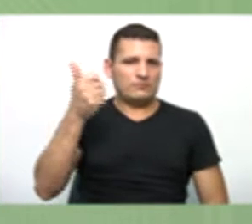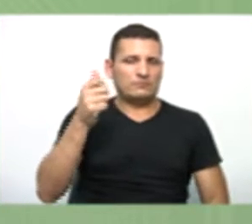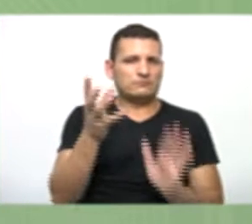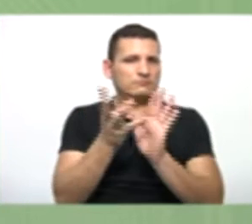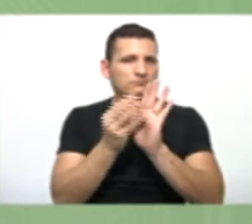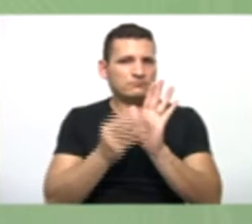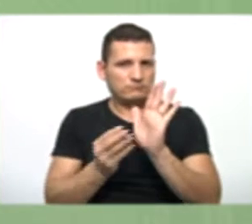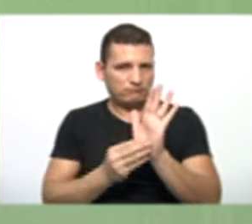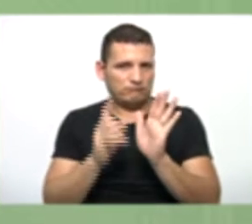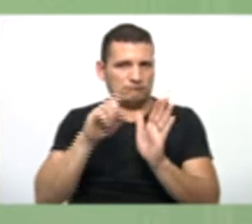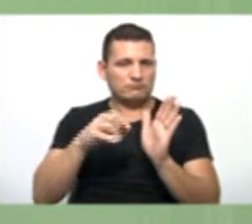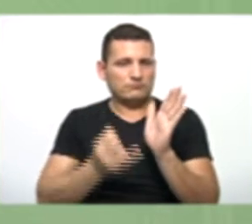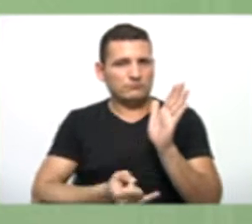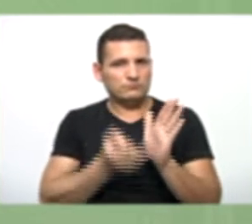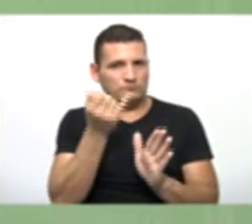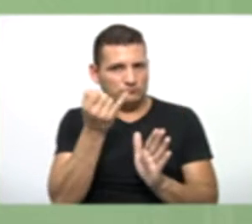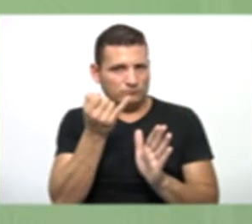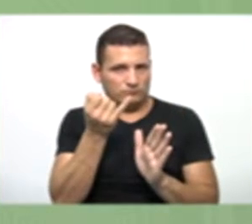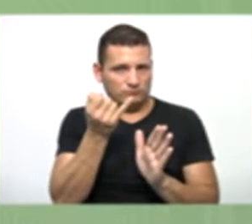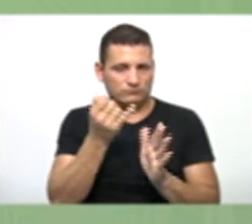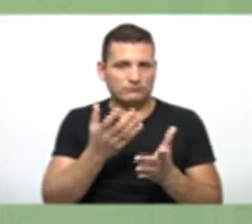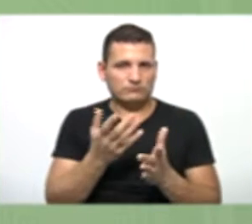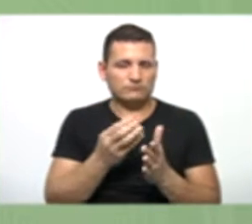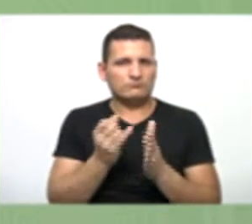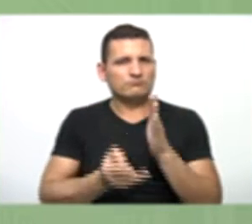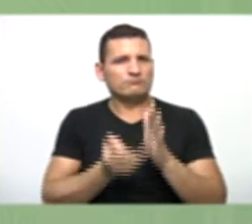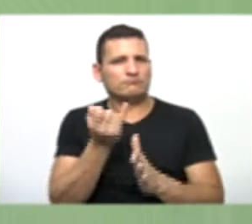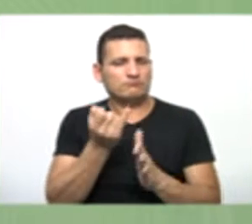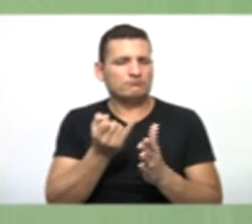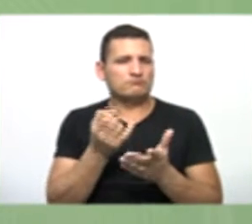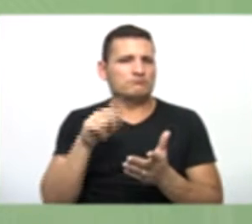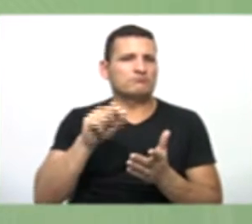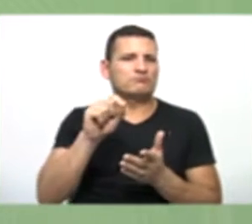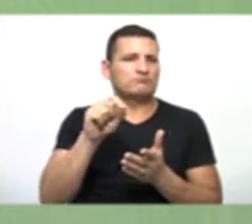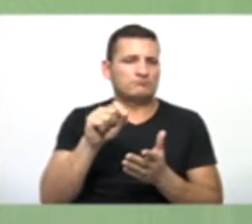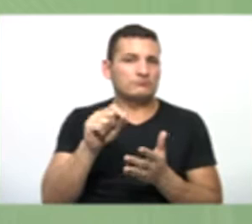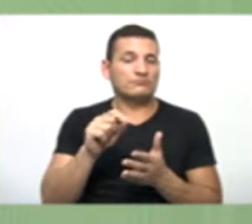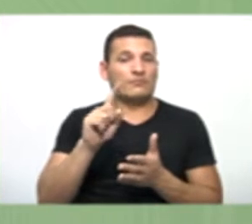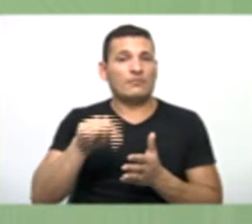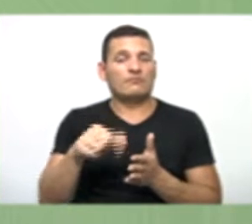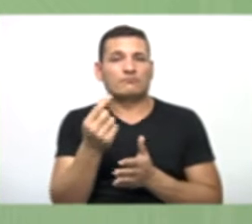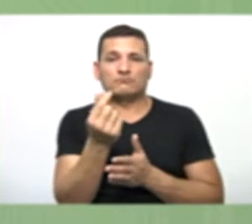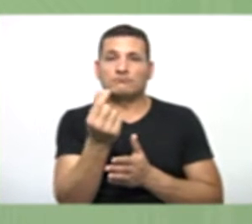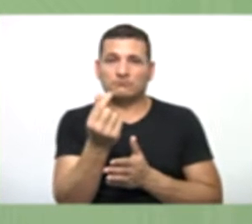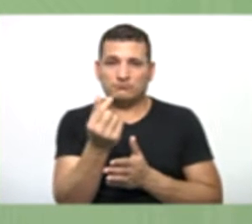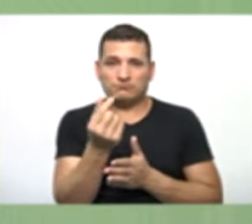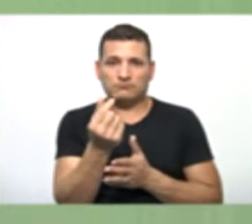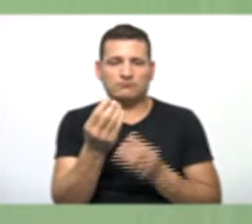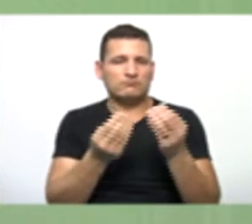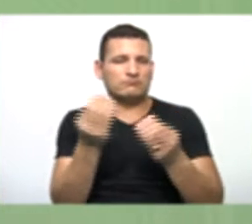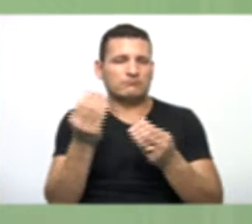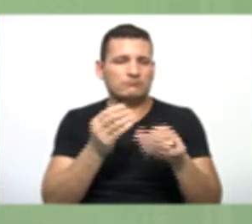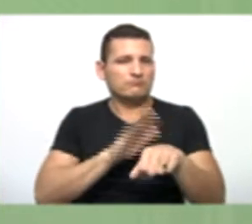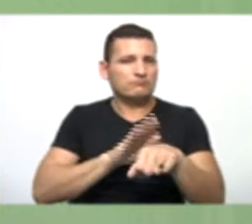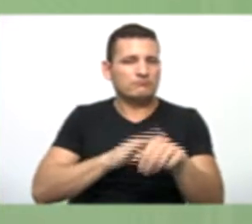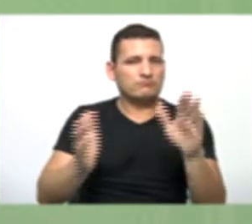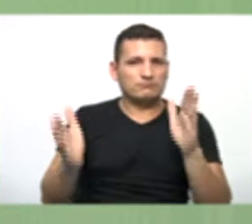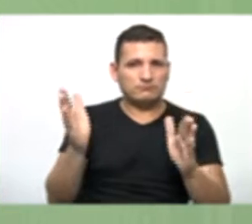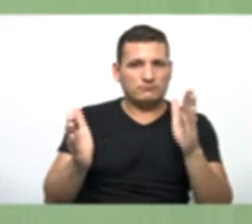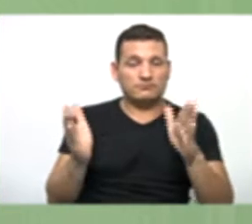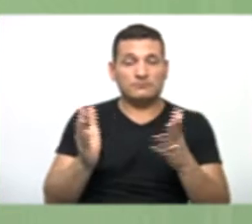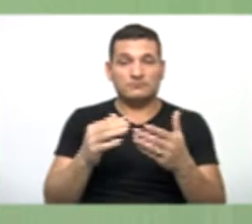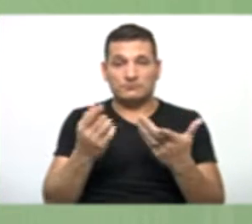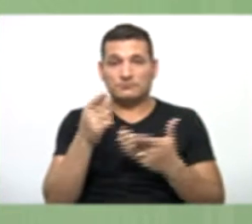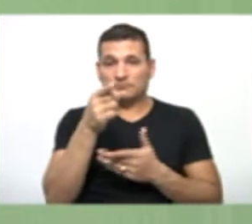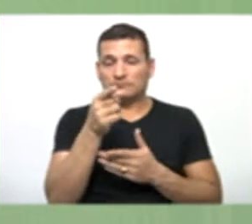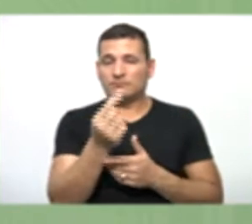é juros. Juros é a mesma coisa que a gente pode chamar de? É o custo do dinheiro no tempo, ou seja, aquele valor